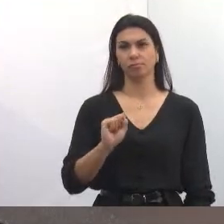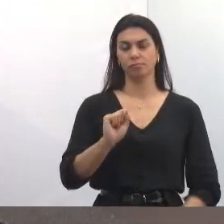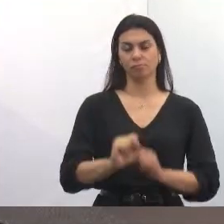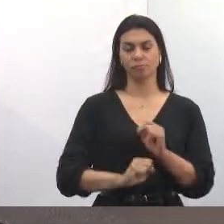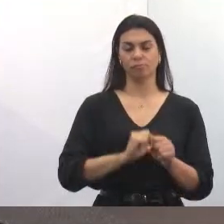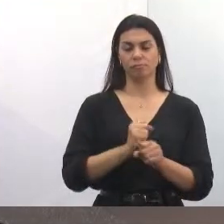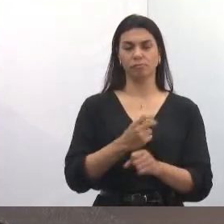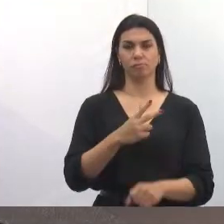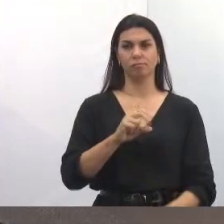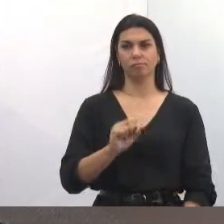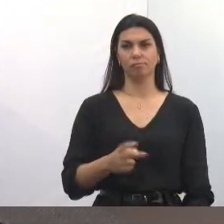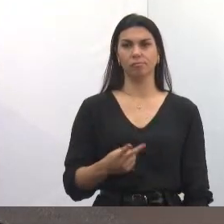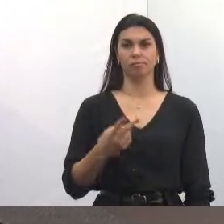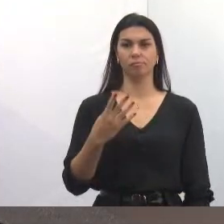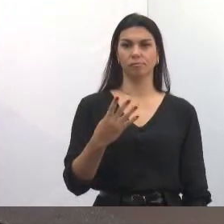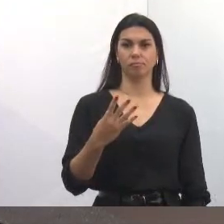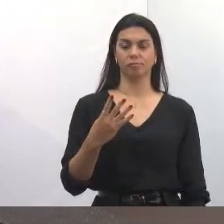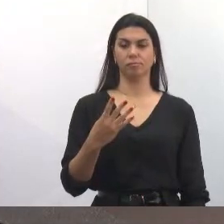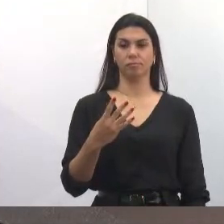de 2024?